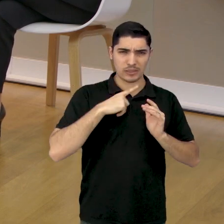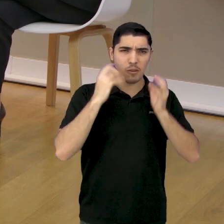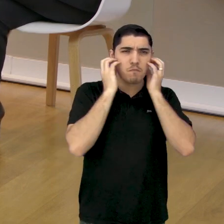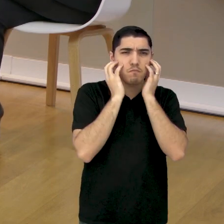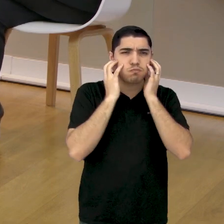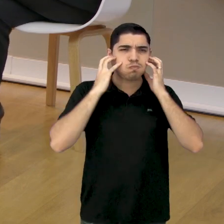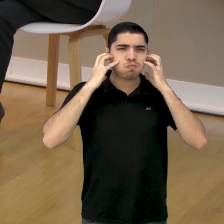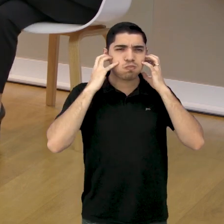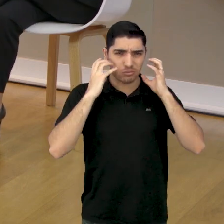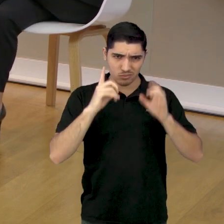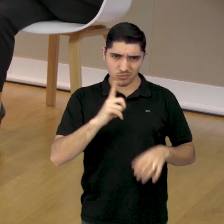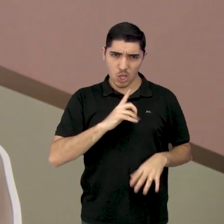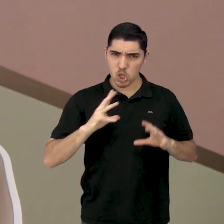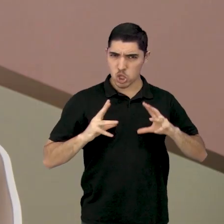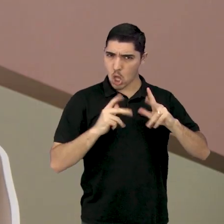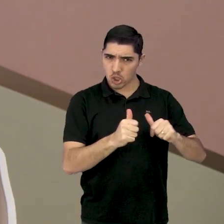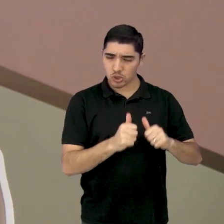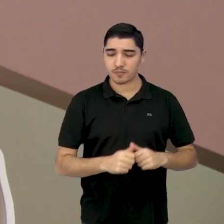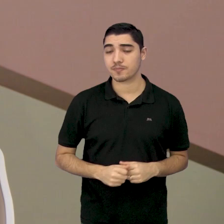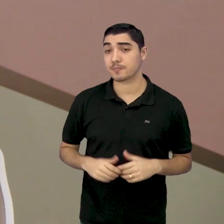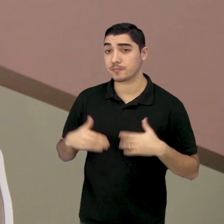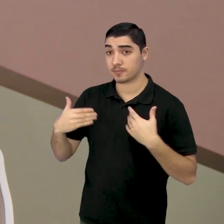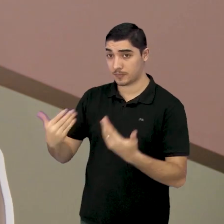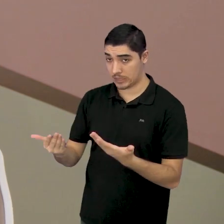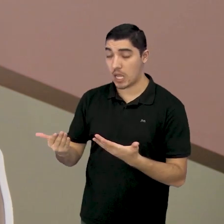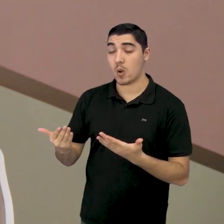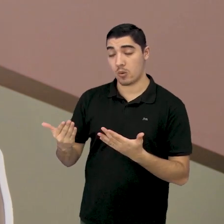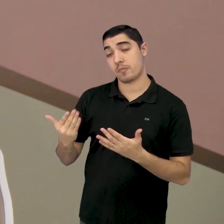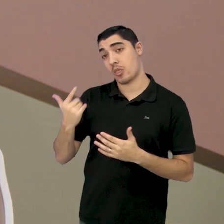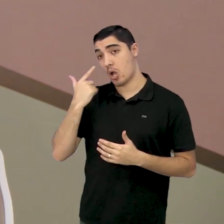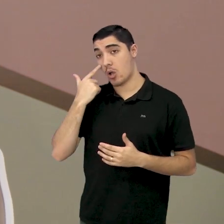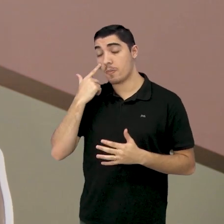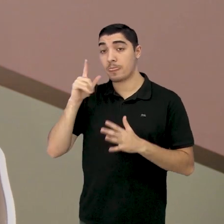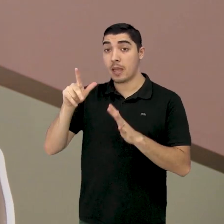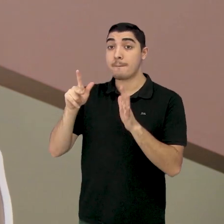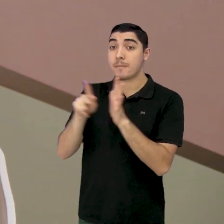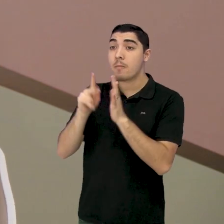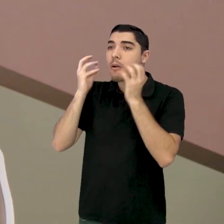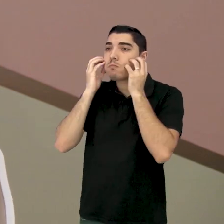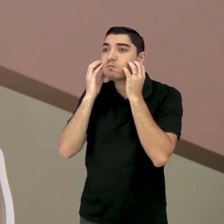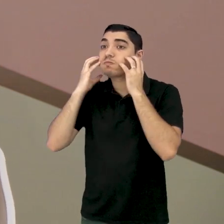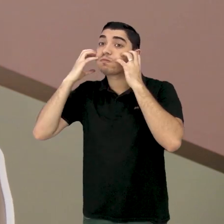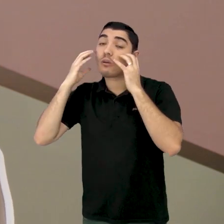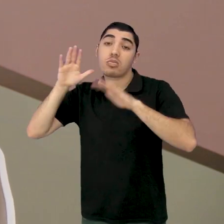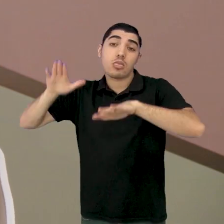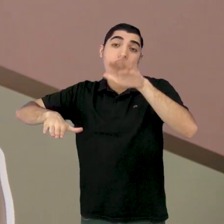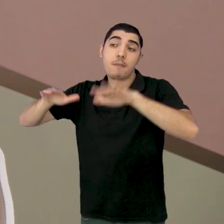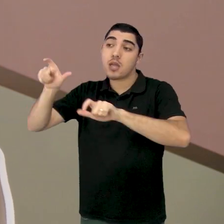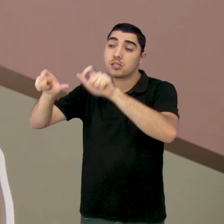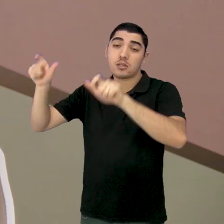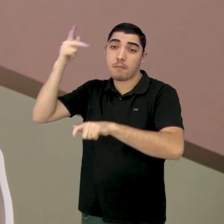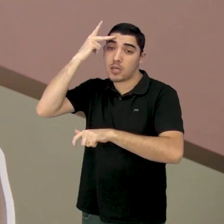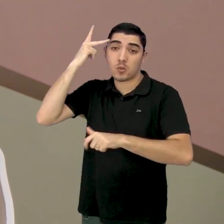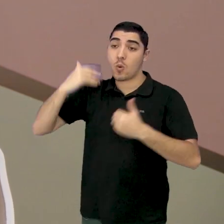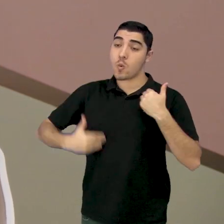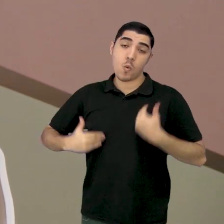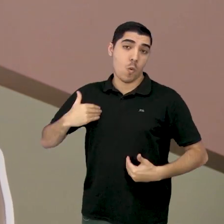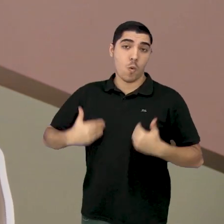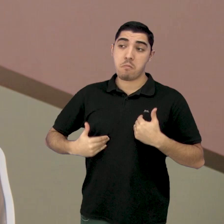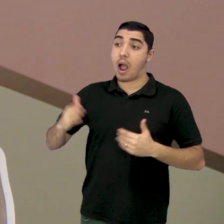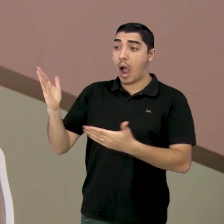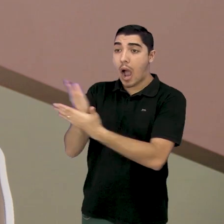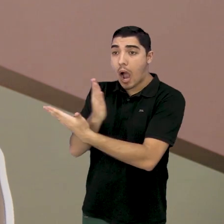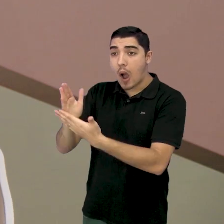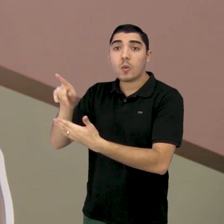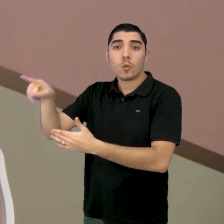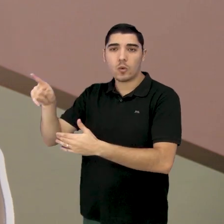inchado? Bom, vamos lá, né? O inchaço, ele é meio que do organismo do paciente, né? Tem pacientes que tendem a ter